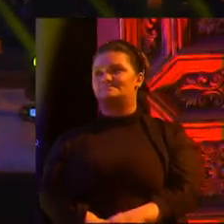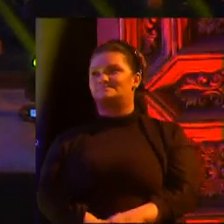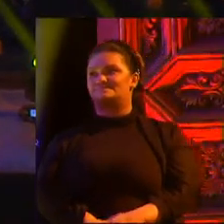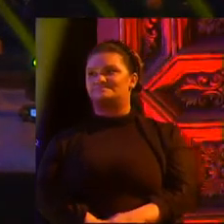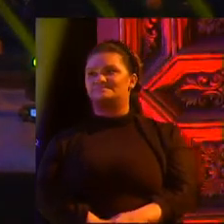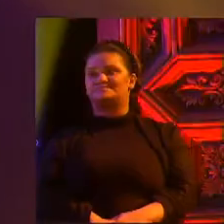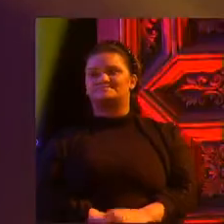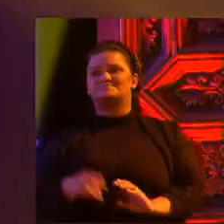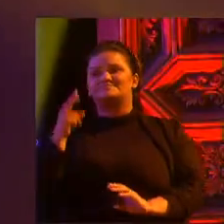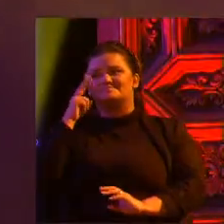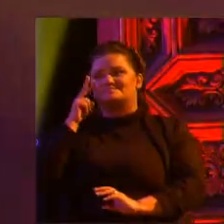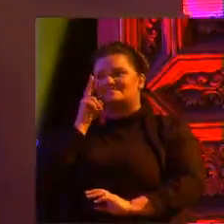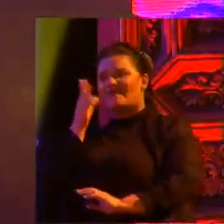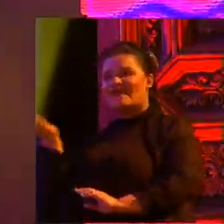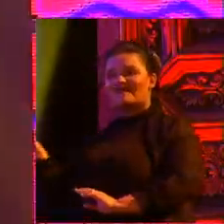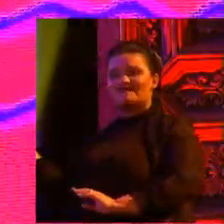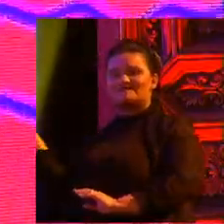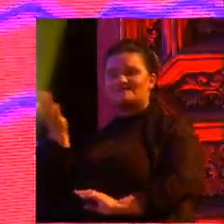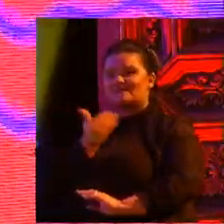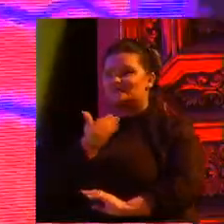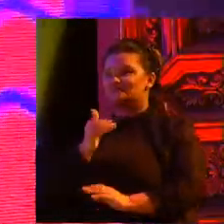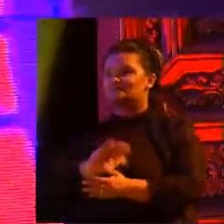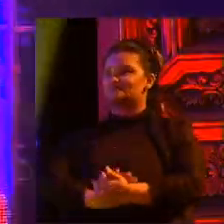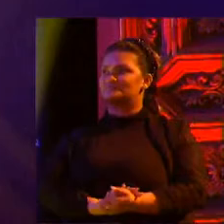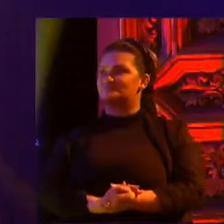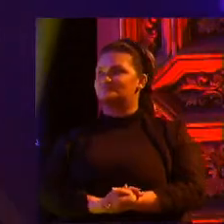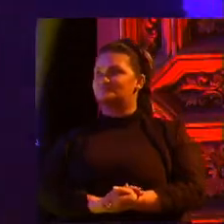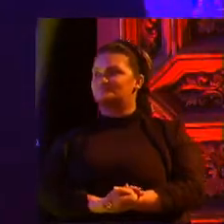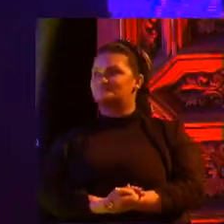Olha isso. Venha, Nick! Faço questão.